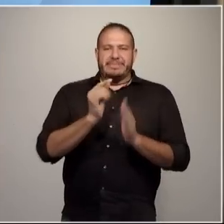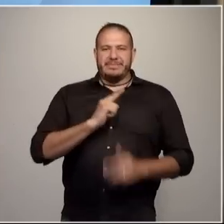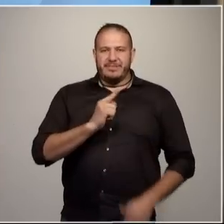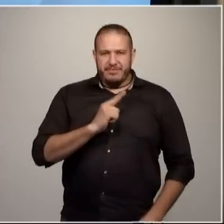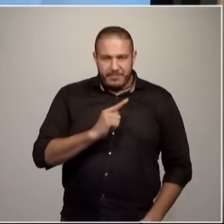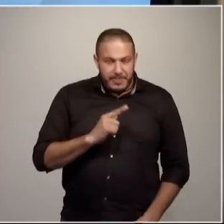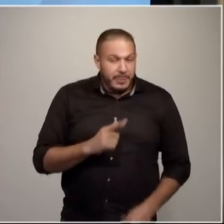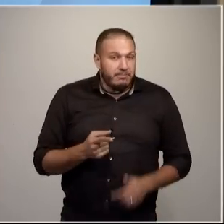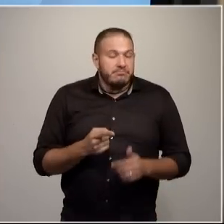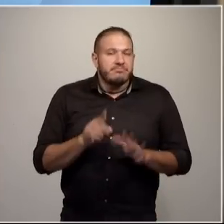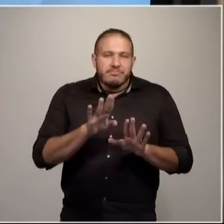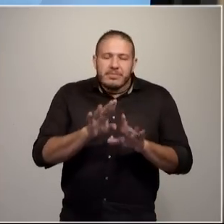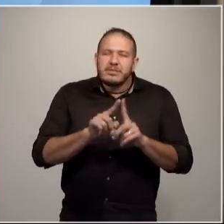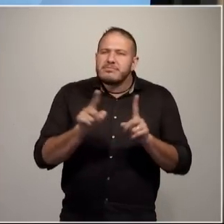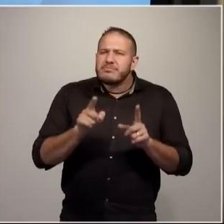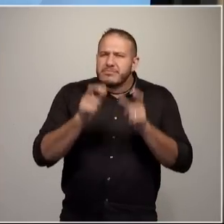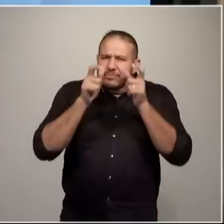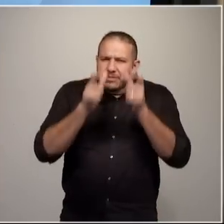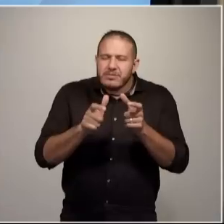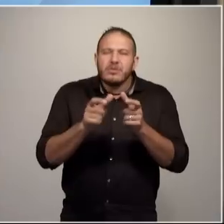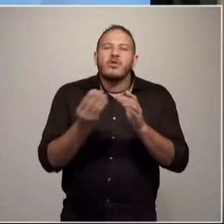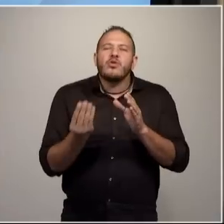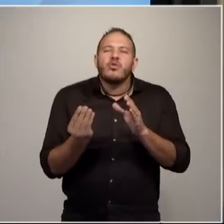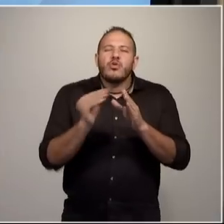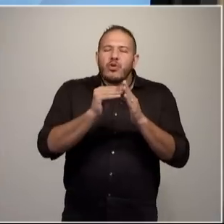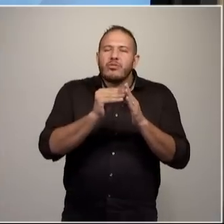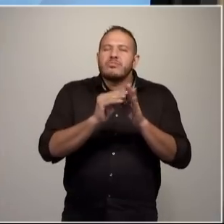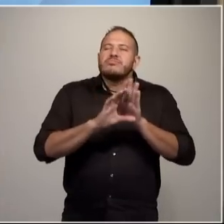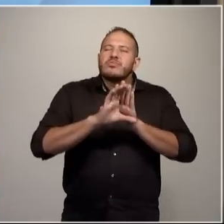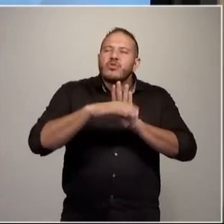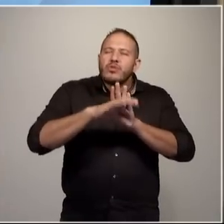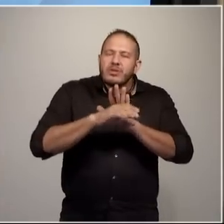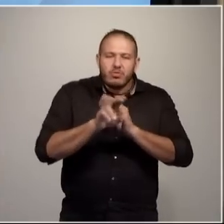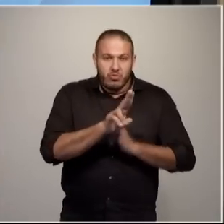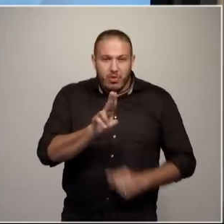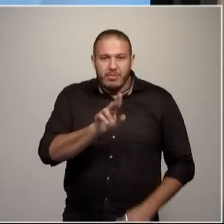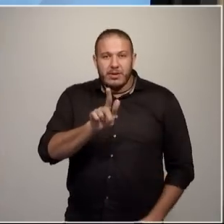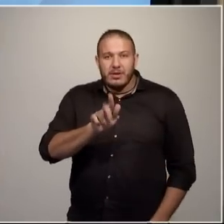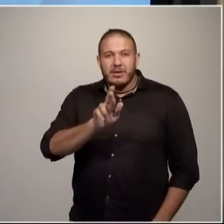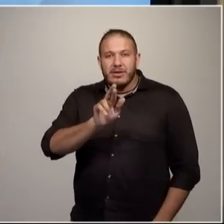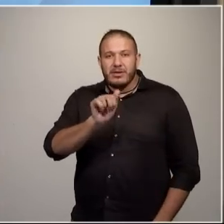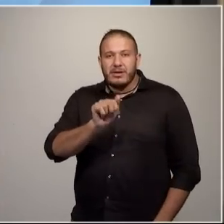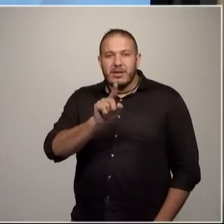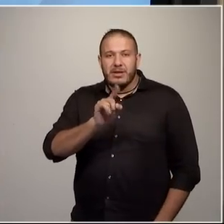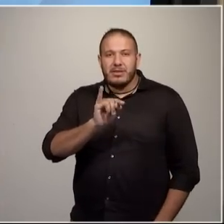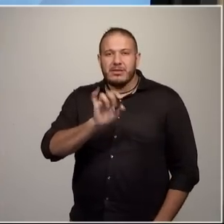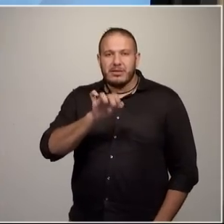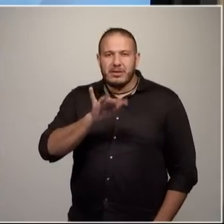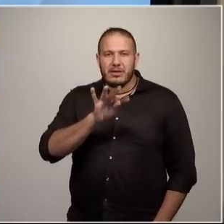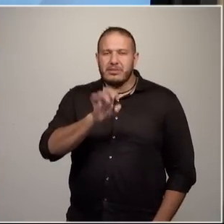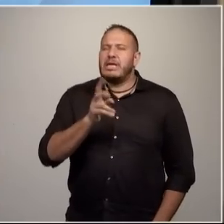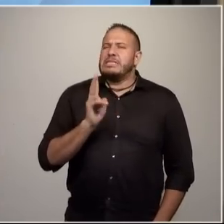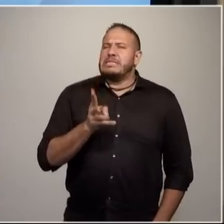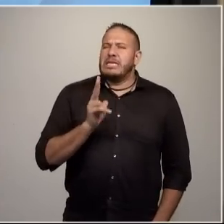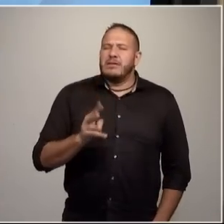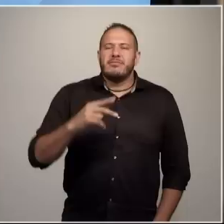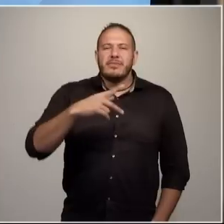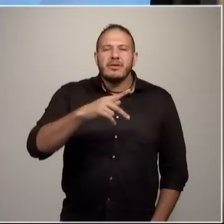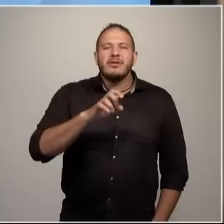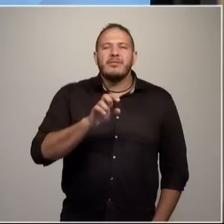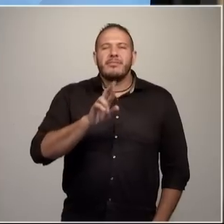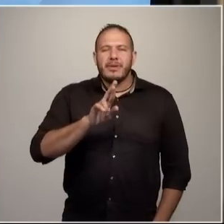O interessante é que nós introduzimos o conceito de gradiente e ele é sempre perpendicular à curva de nível. O que é